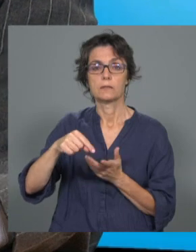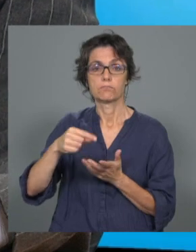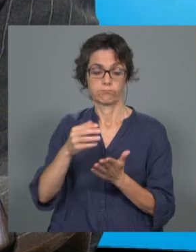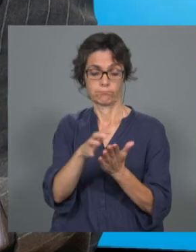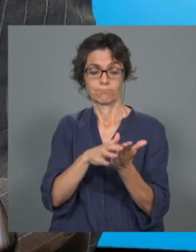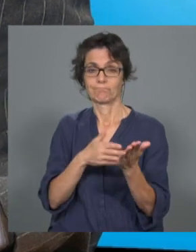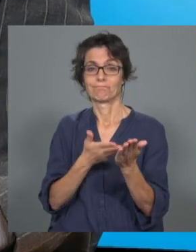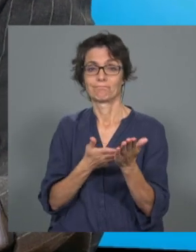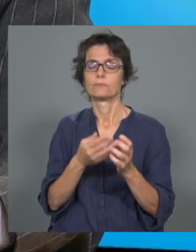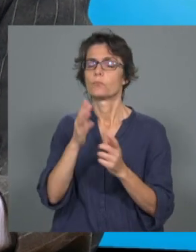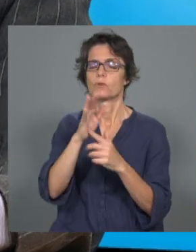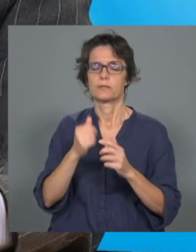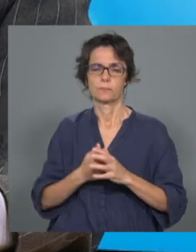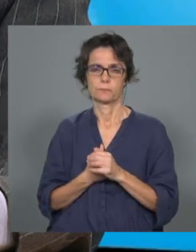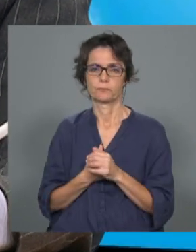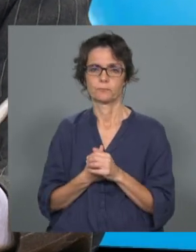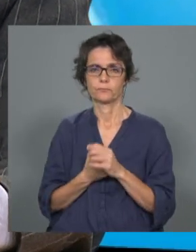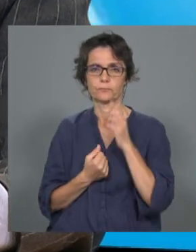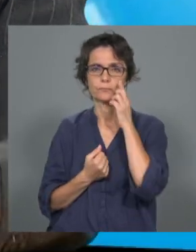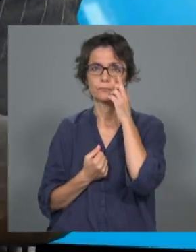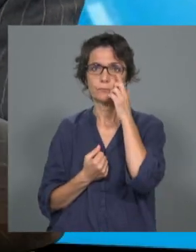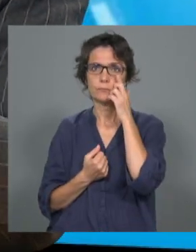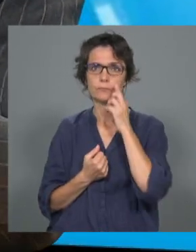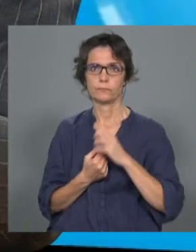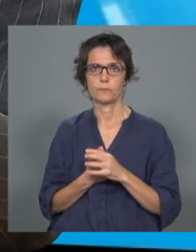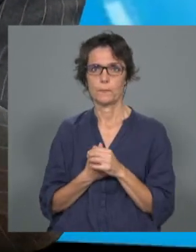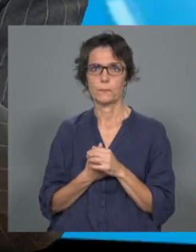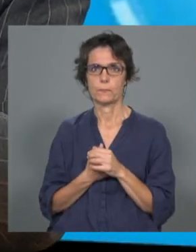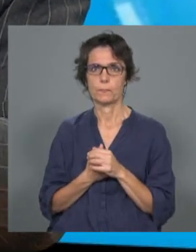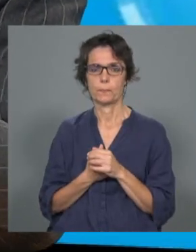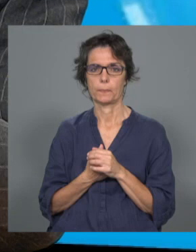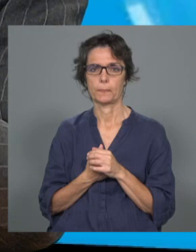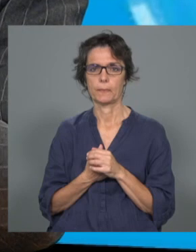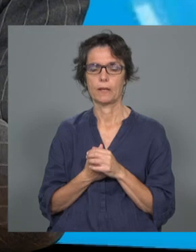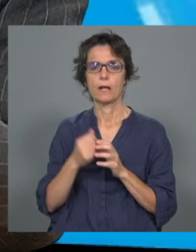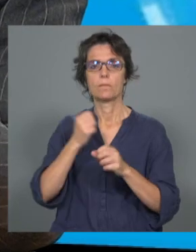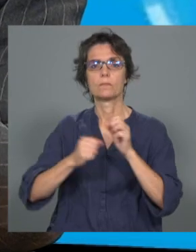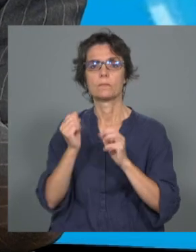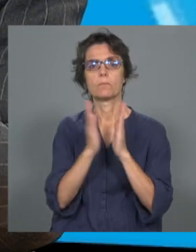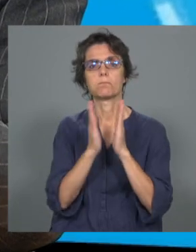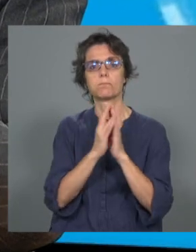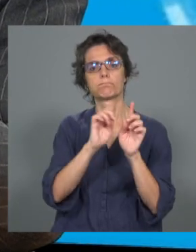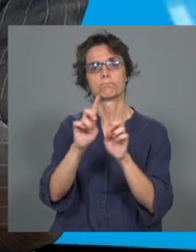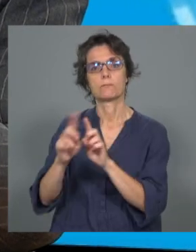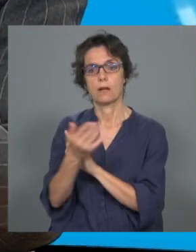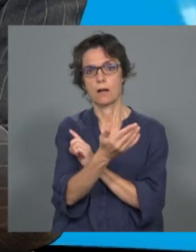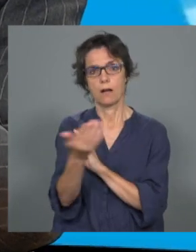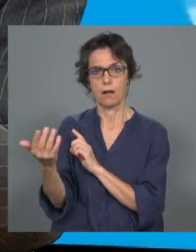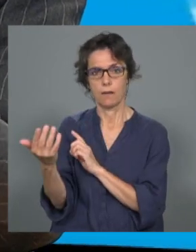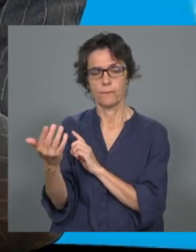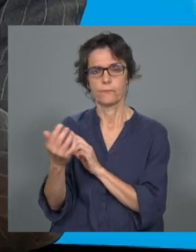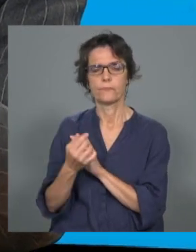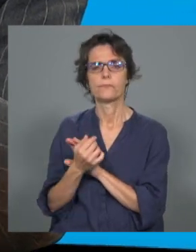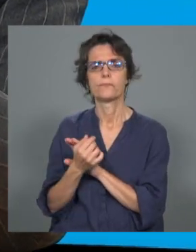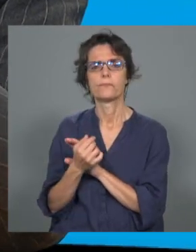Basta ver, por exemplo, como entre muitos movimentos religiosos interpelam por um